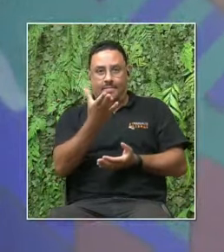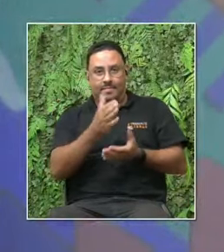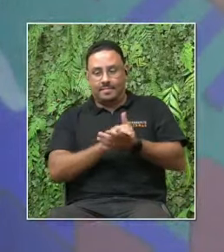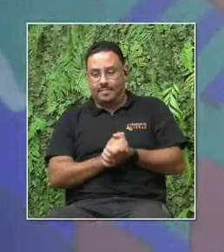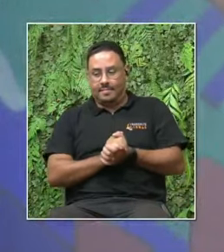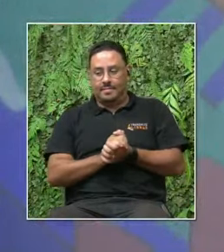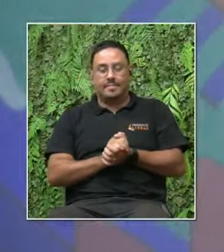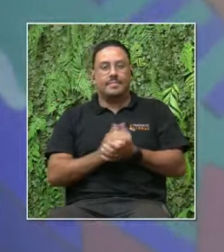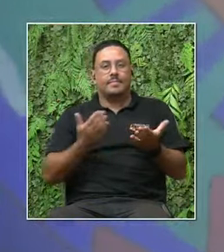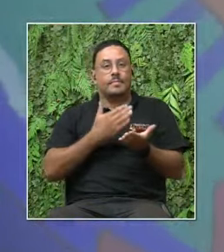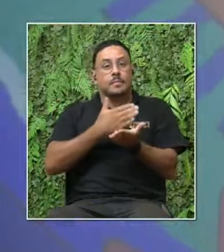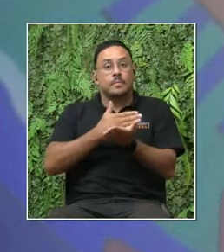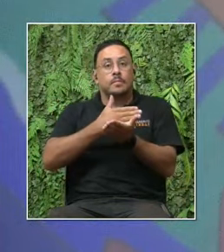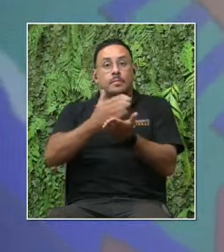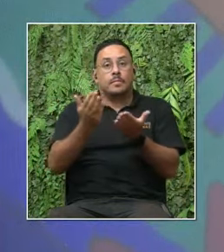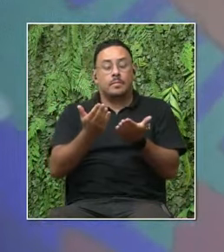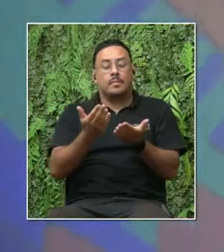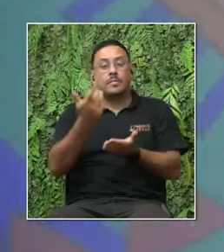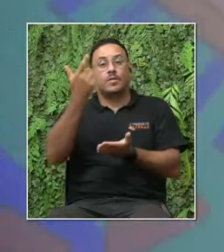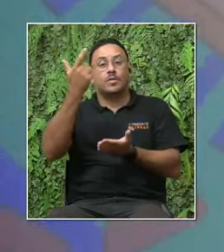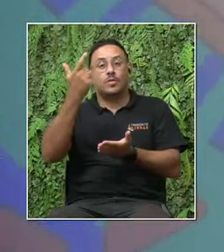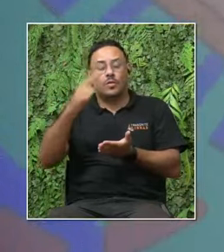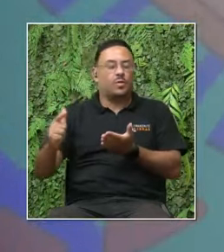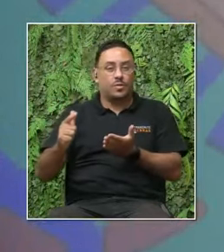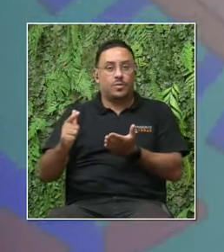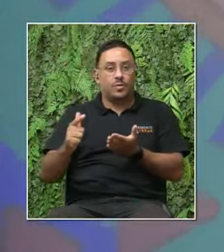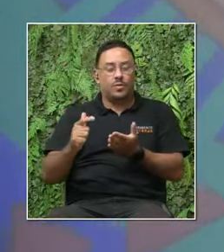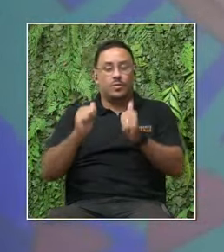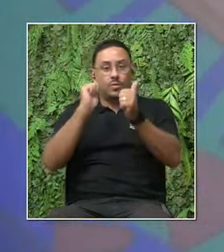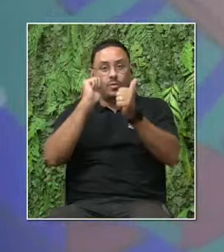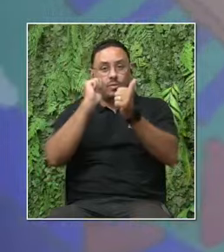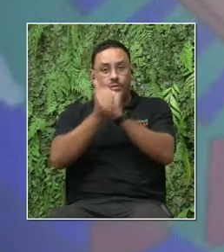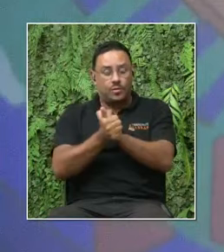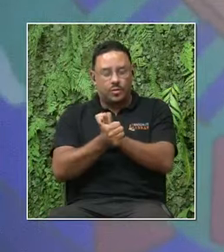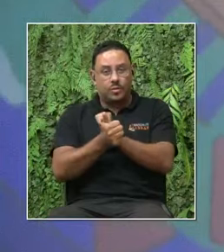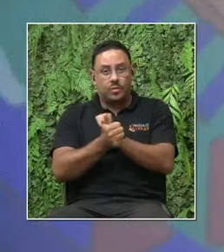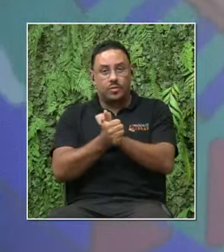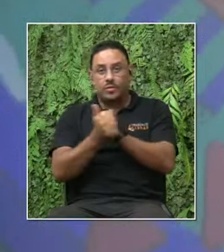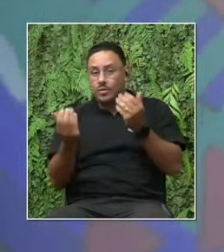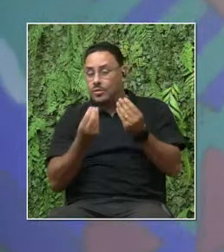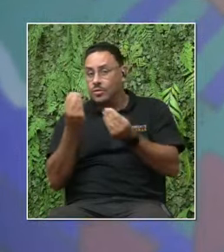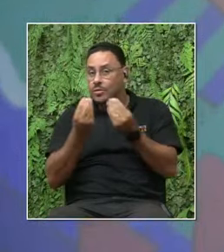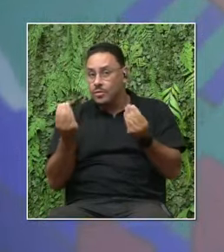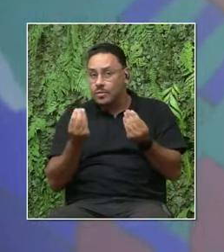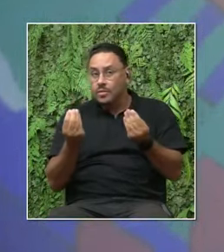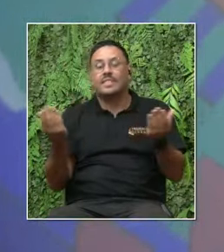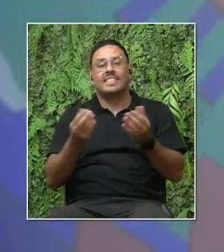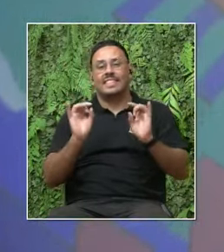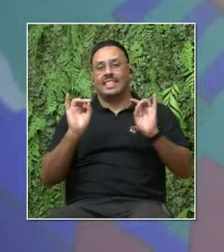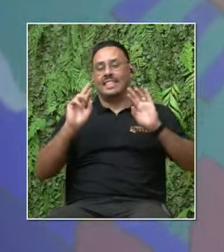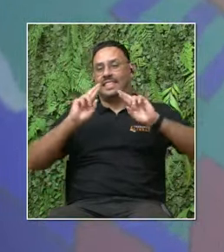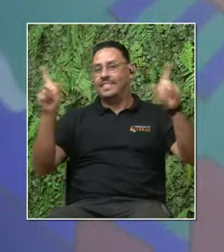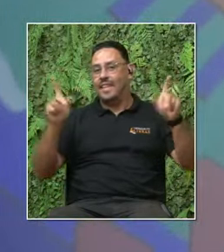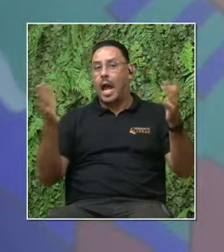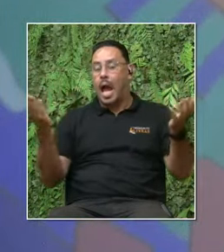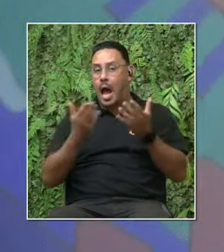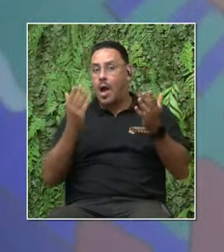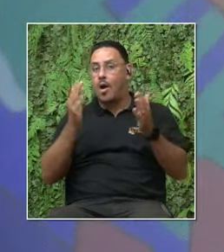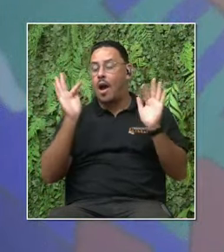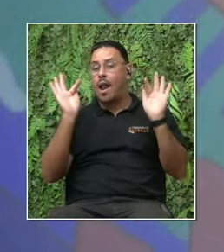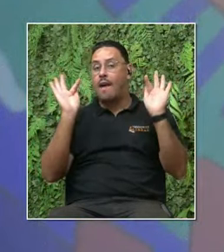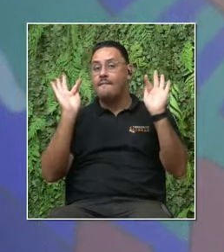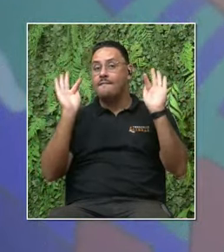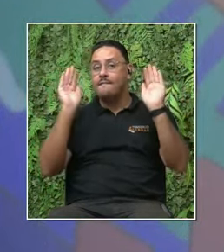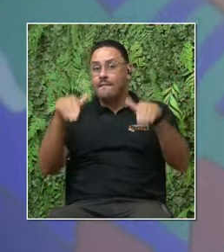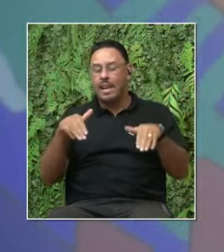bem-vindas estamos começando mais uma jornada esportiva e não é uma jornada esportiva qualquer é final de Campeonato